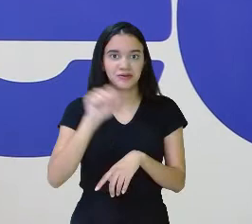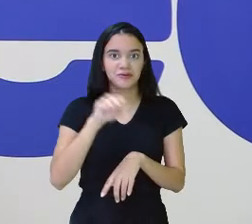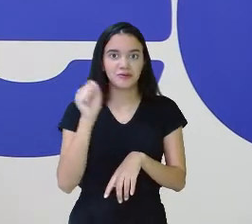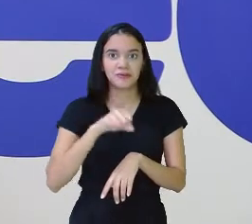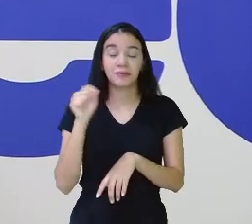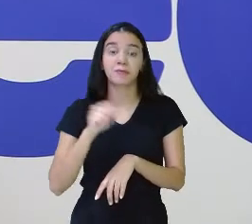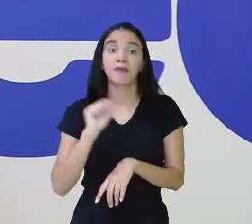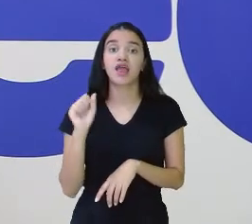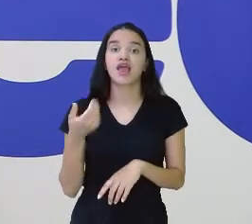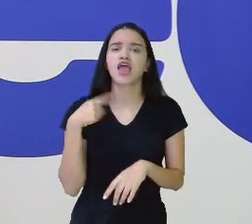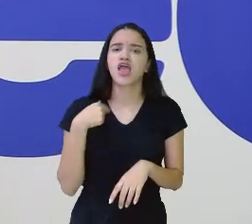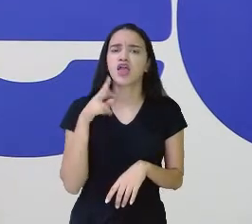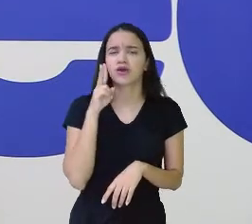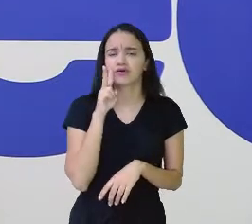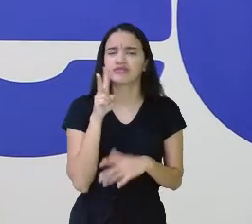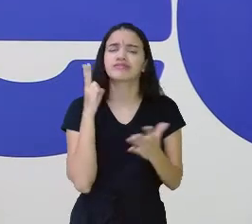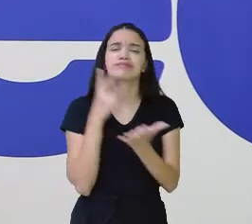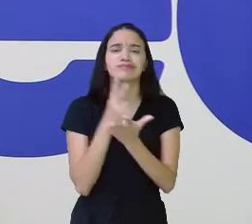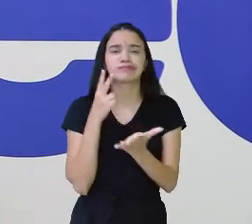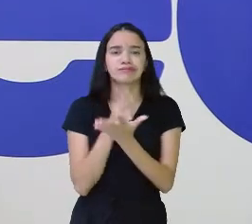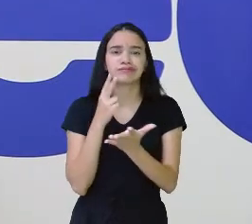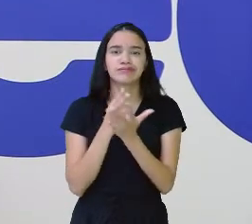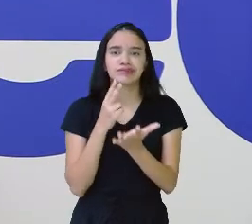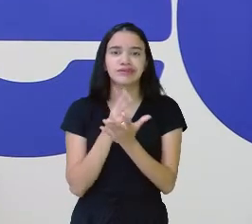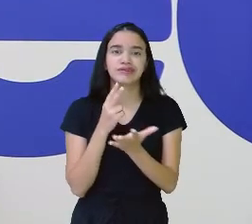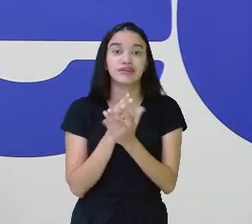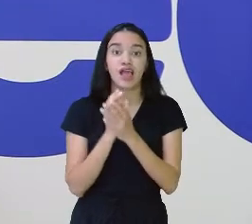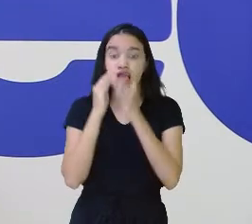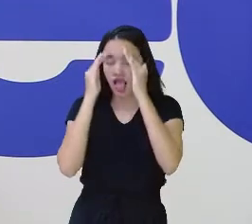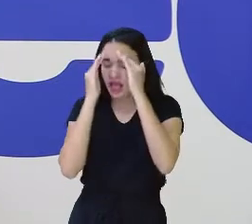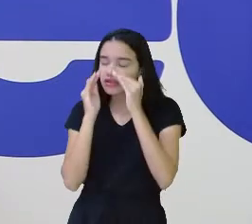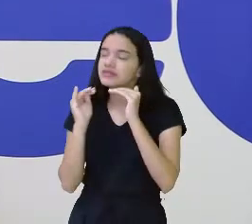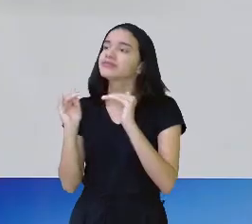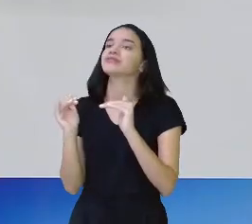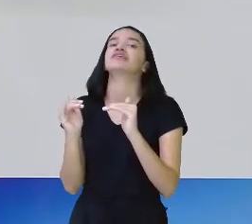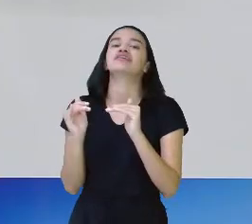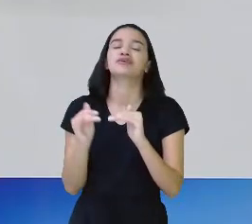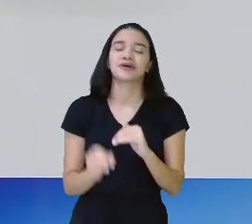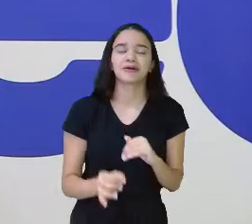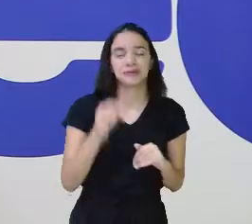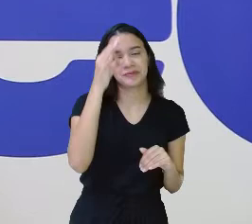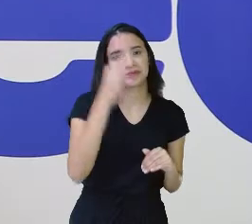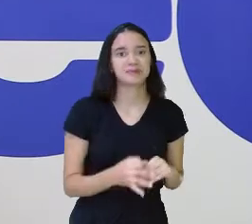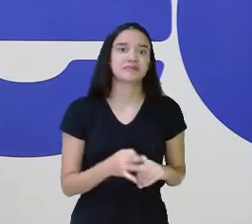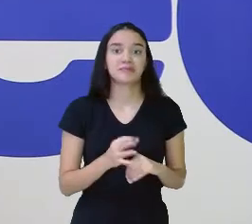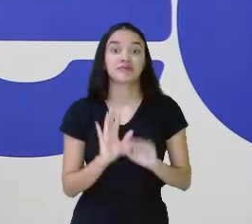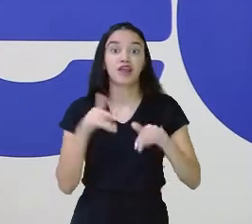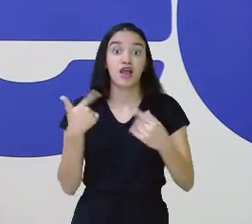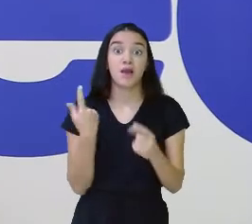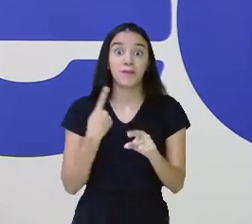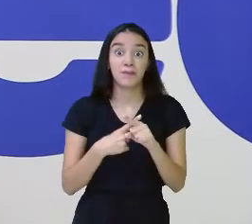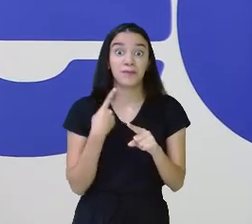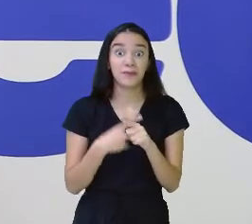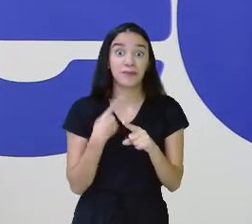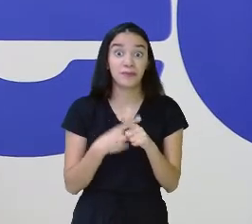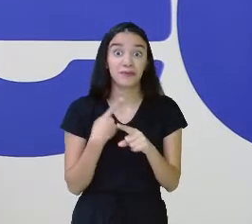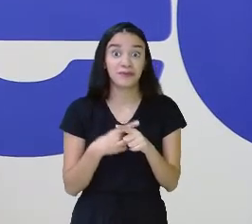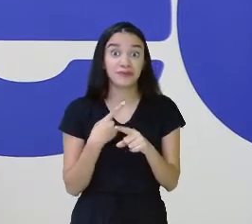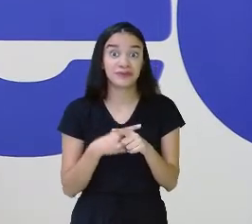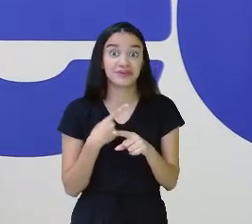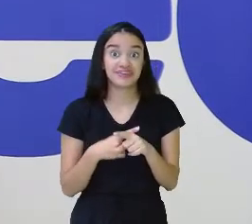sempre vejo esse sinal aí. Respeita, né, professora Márcia? Com certeza. preferência, né? Porque senão dói no